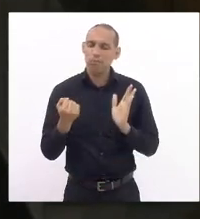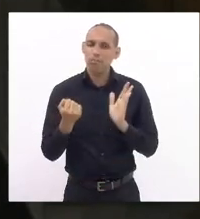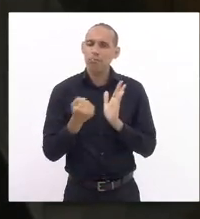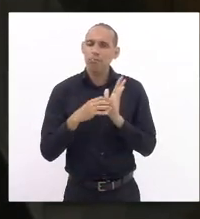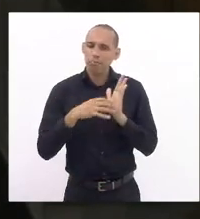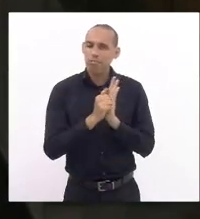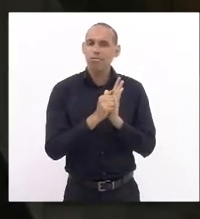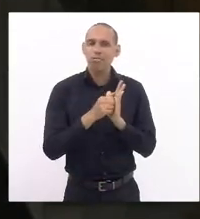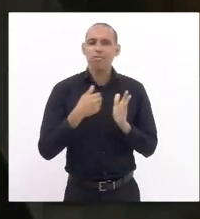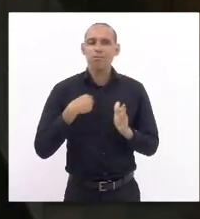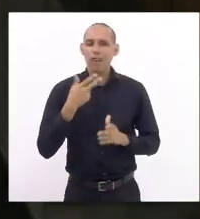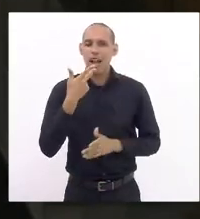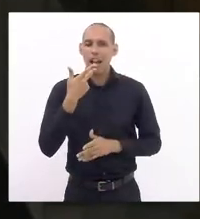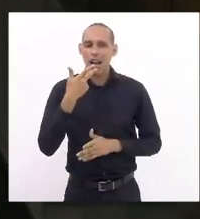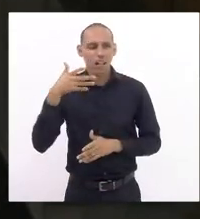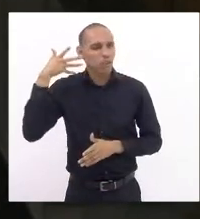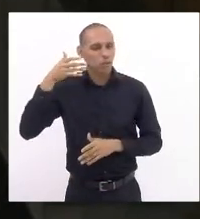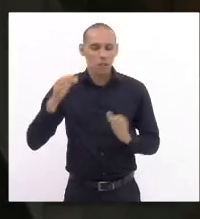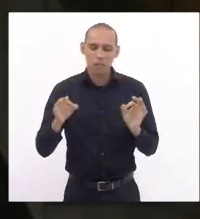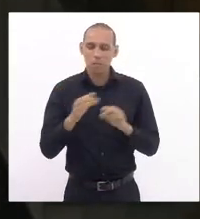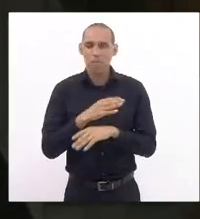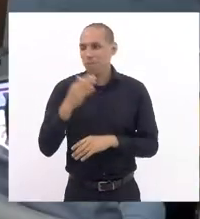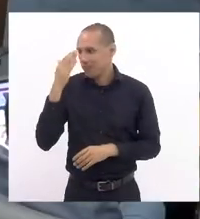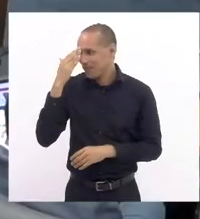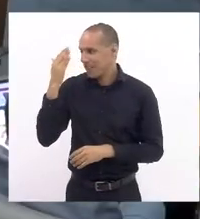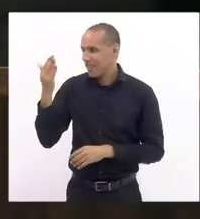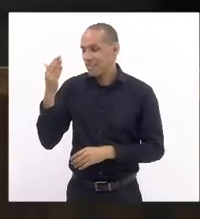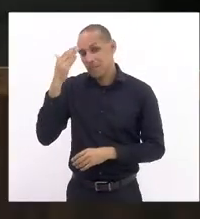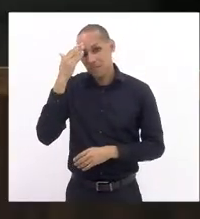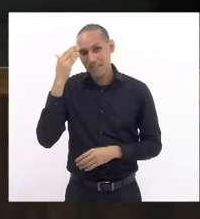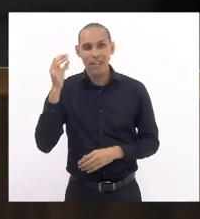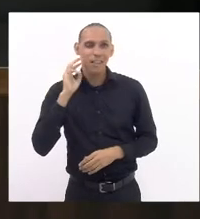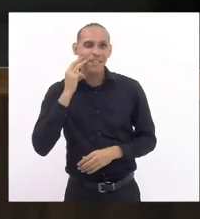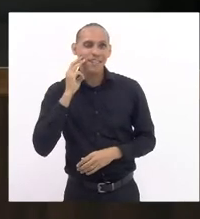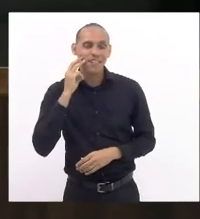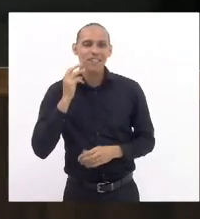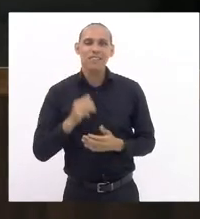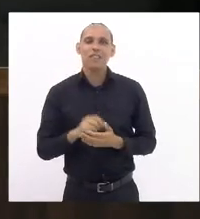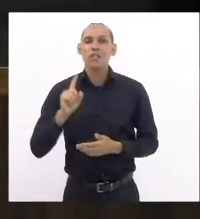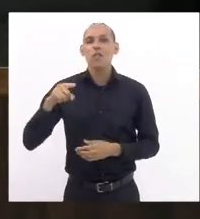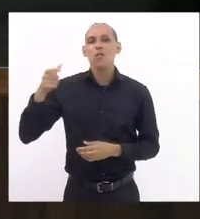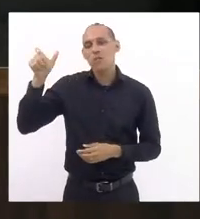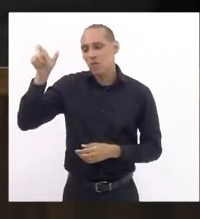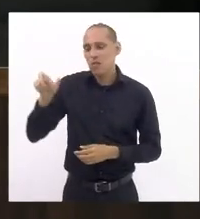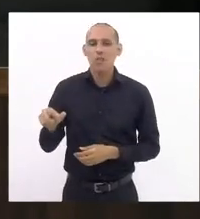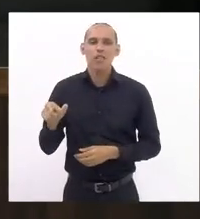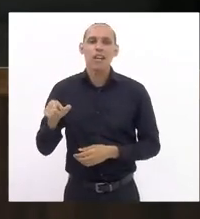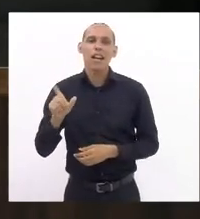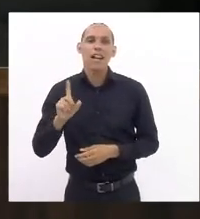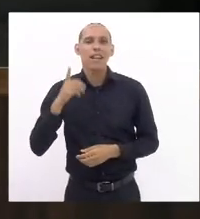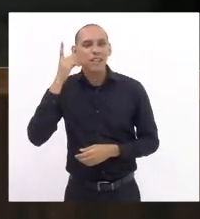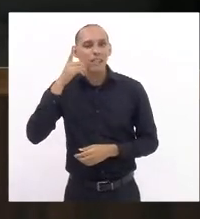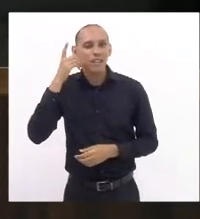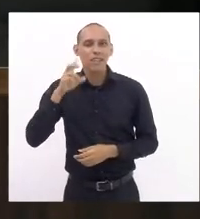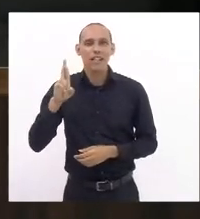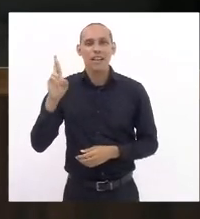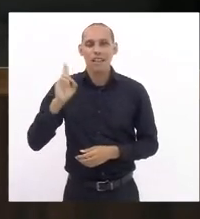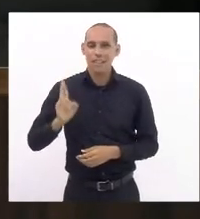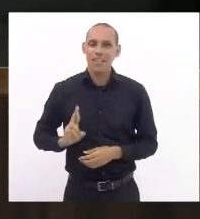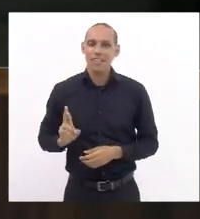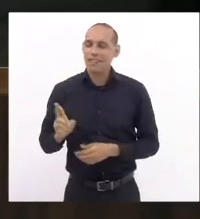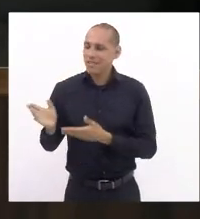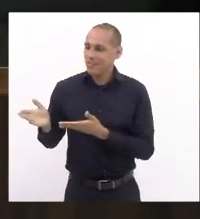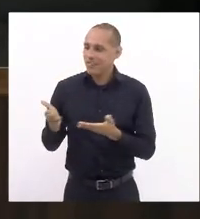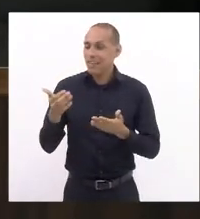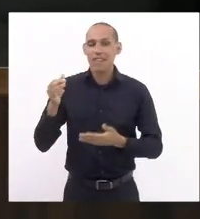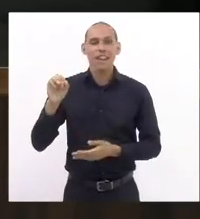a minha alocução. Obrigado. Agradecendo ao deputado Valdeque Carneiro, próxima oradora inscrita é a deputada Renata Souza. Vossa Excelência